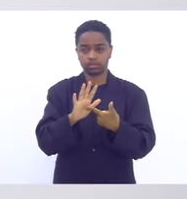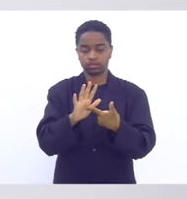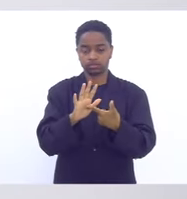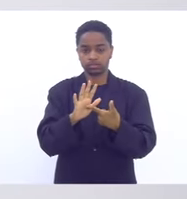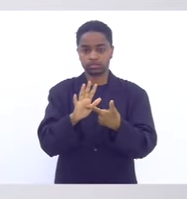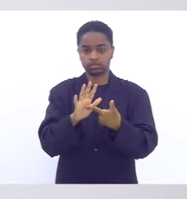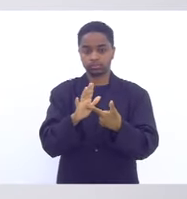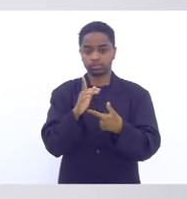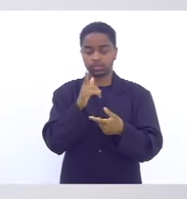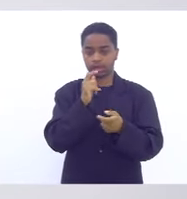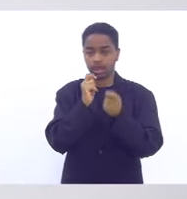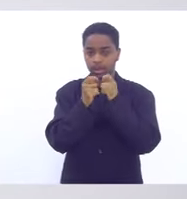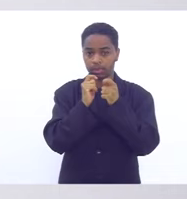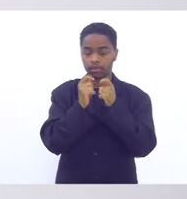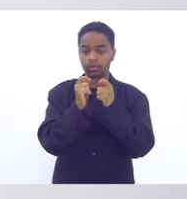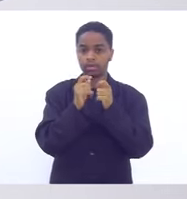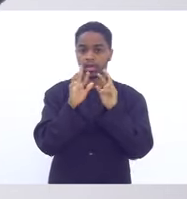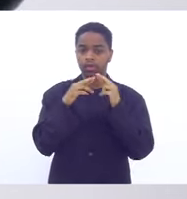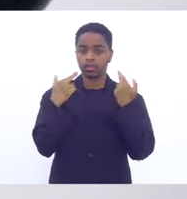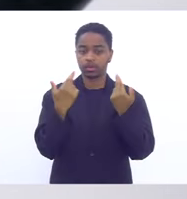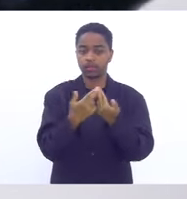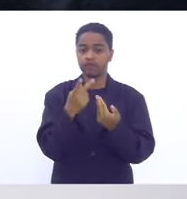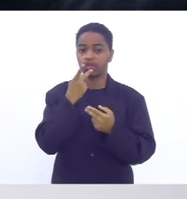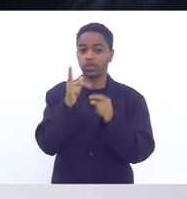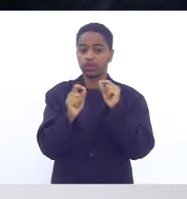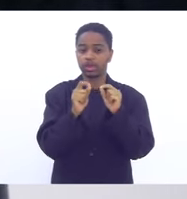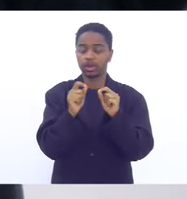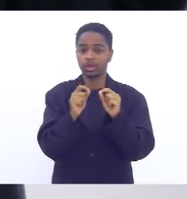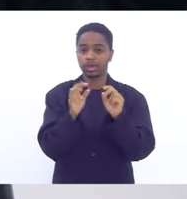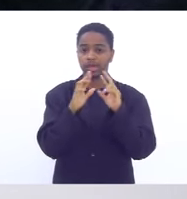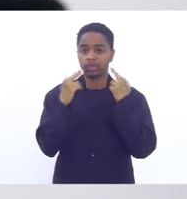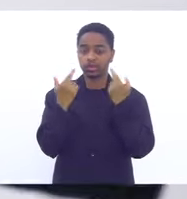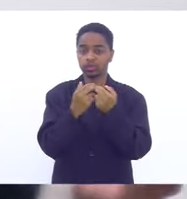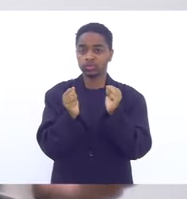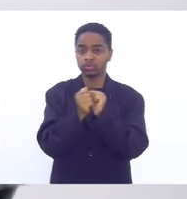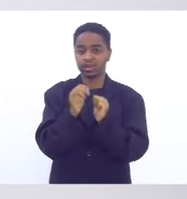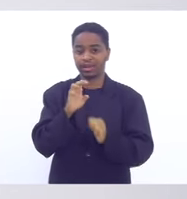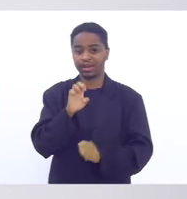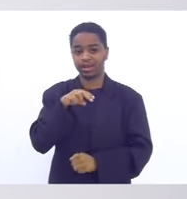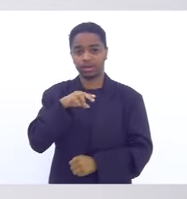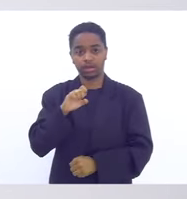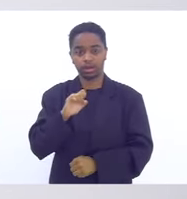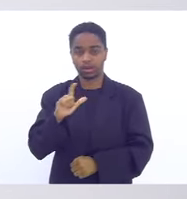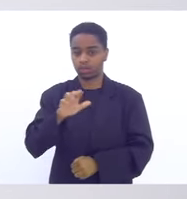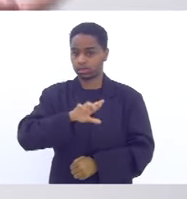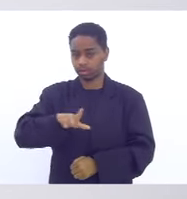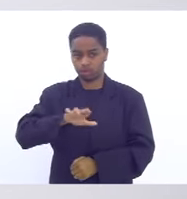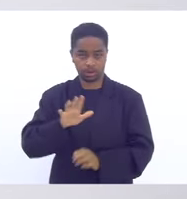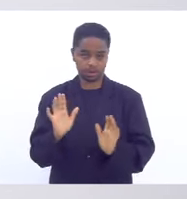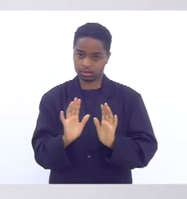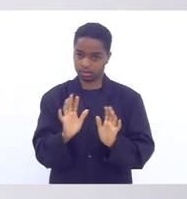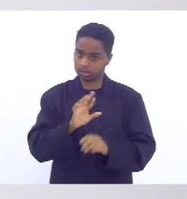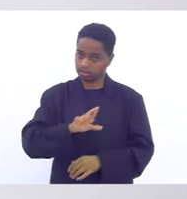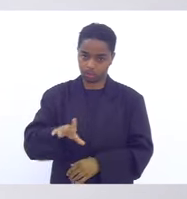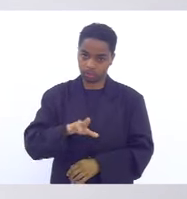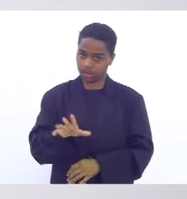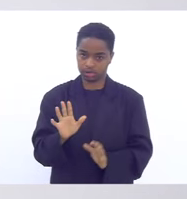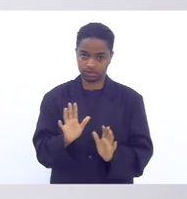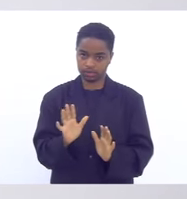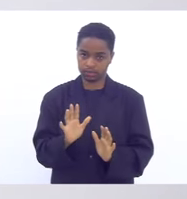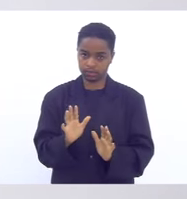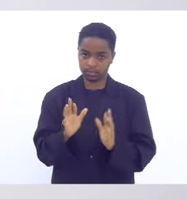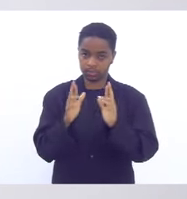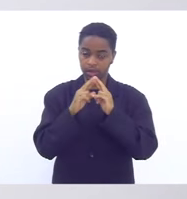cobrindo a reunião, eles estavam dizendo que era uma reunião com a Enel. Não era uma reunião com a Enel, entendeu? Não era uma reunião com a Enel. Era